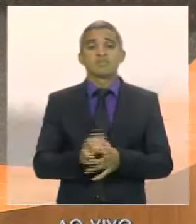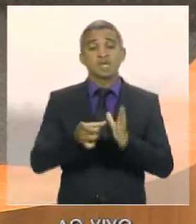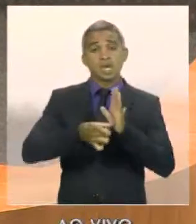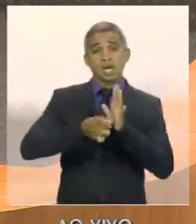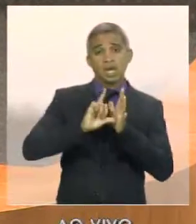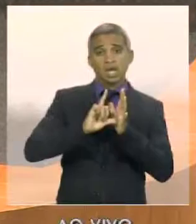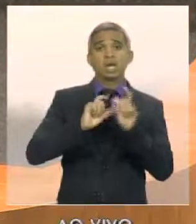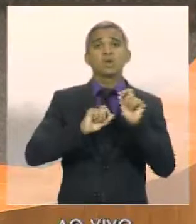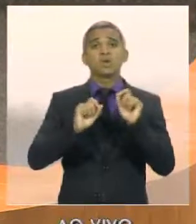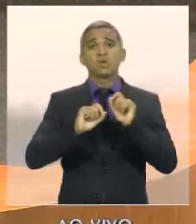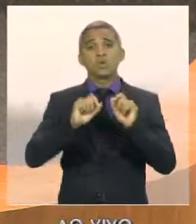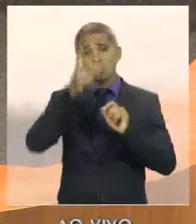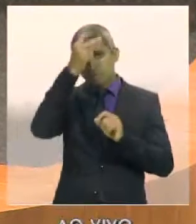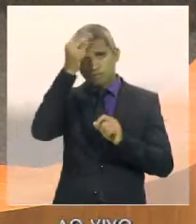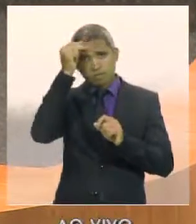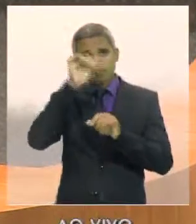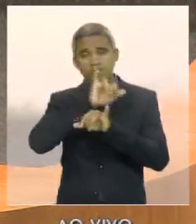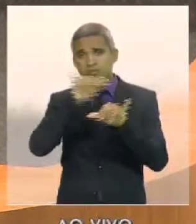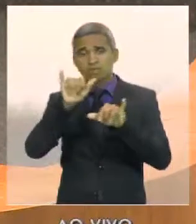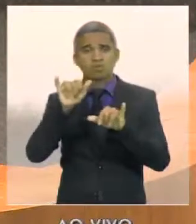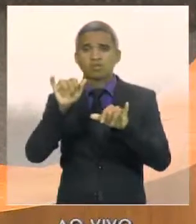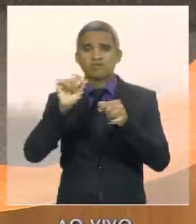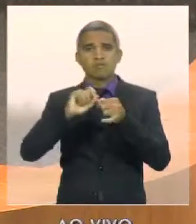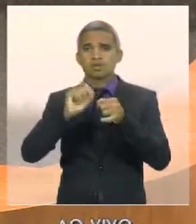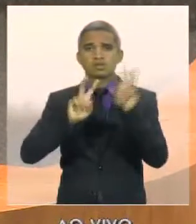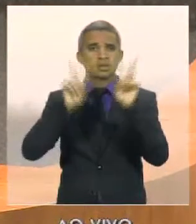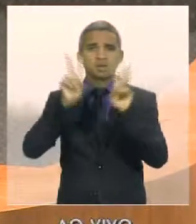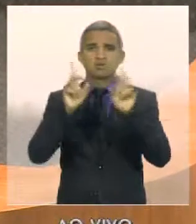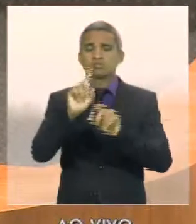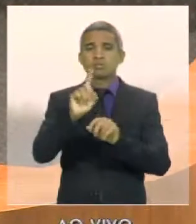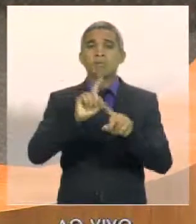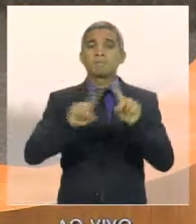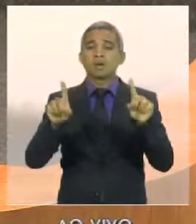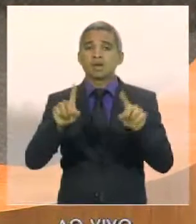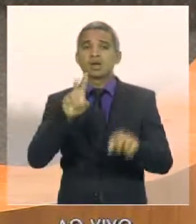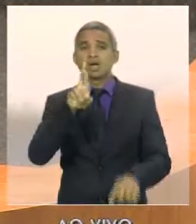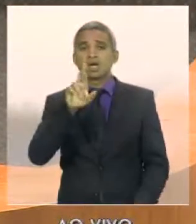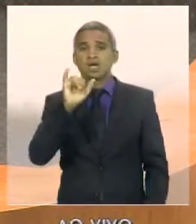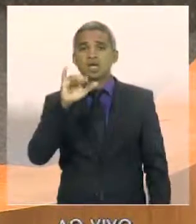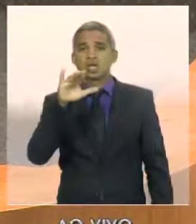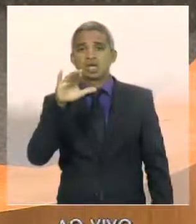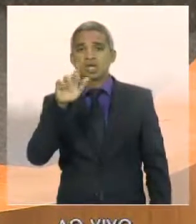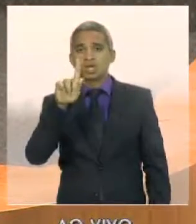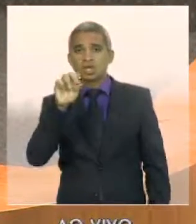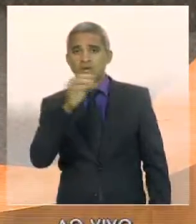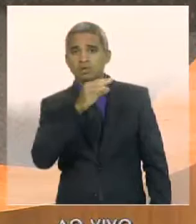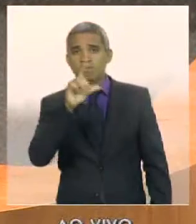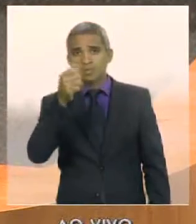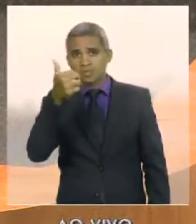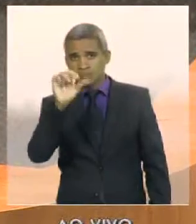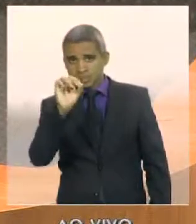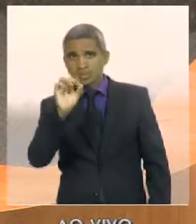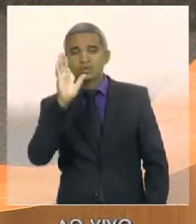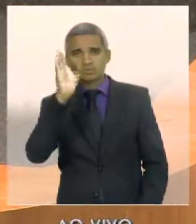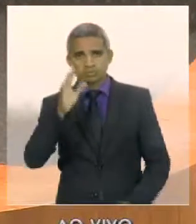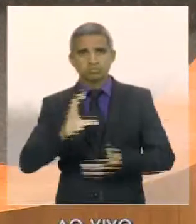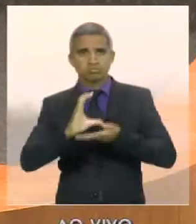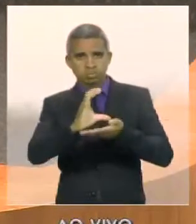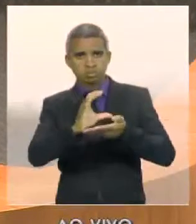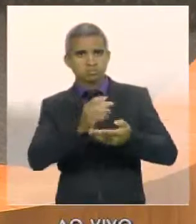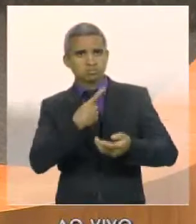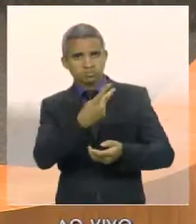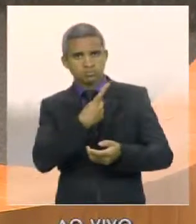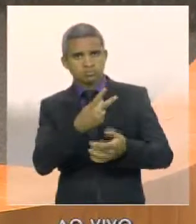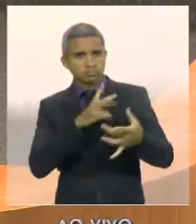que a liderança daquele município, realizou um grande evento, 4 dias de carnaval, com o nosso apoio. Tivemos realmente, em conjunto com ele, realizando essa